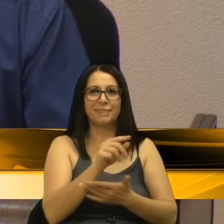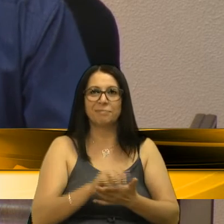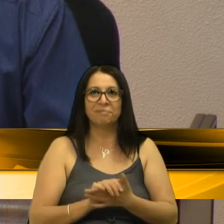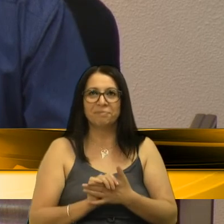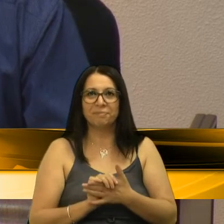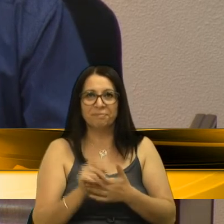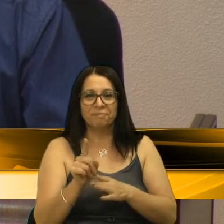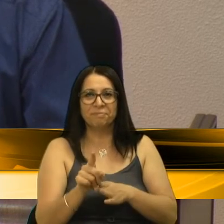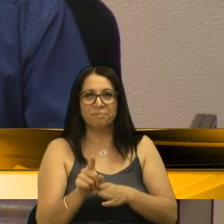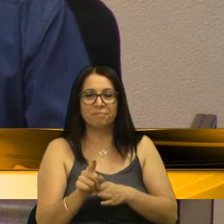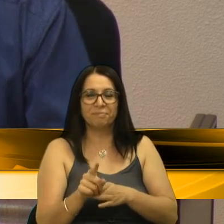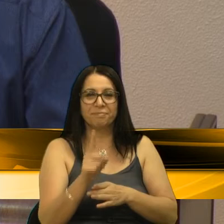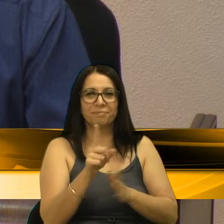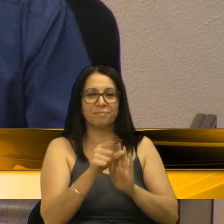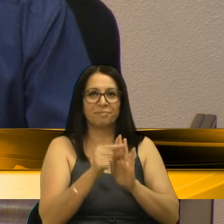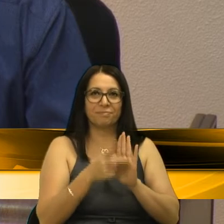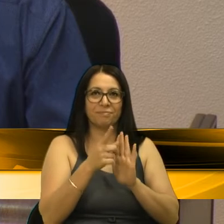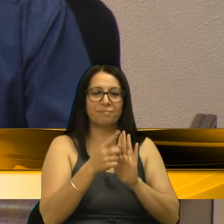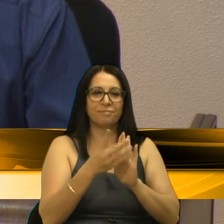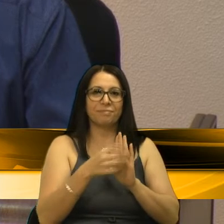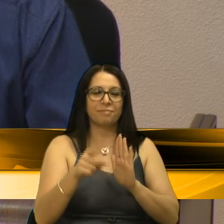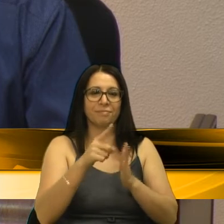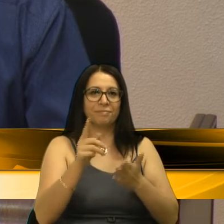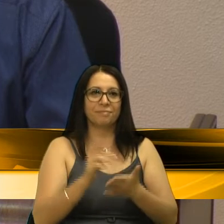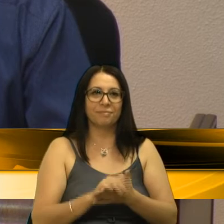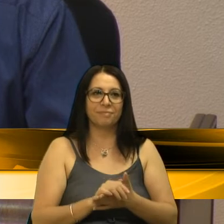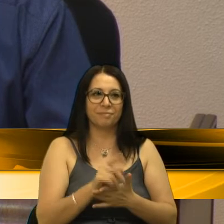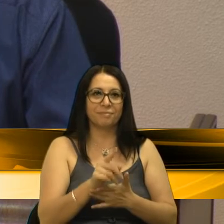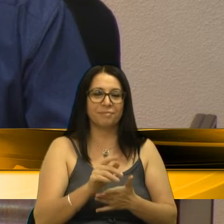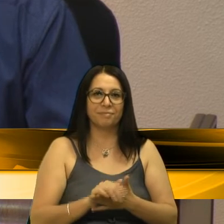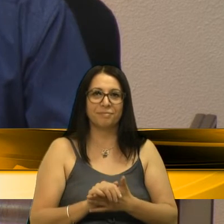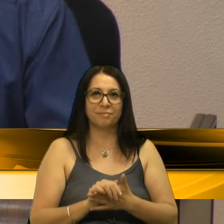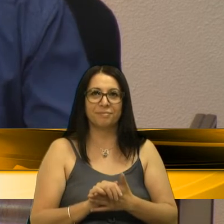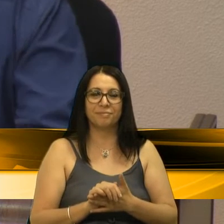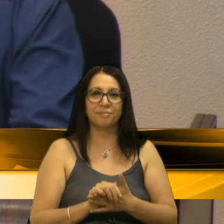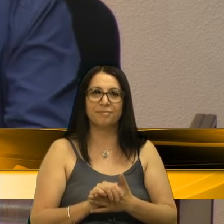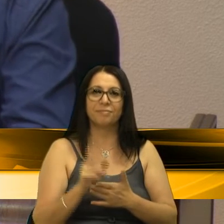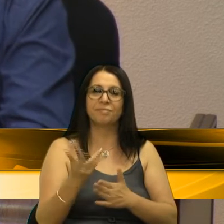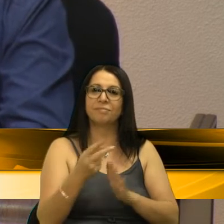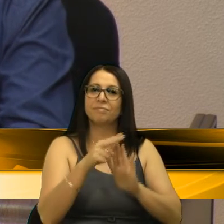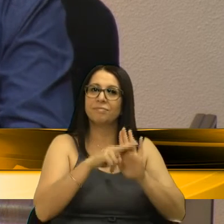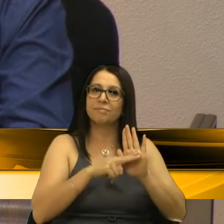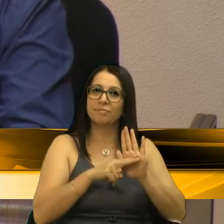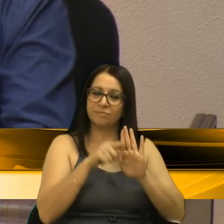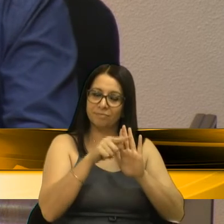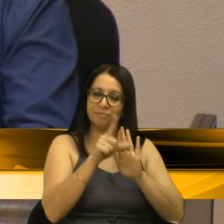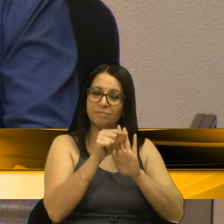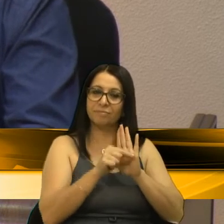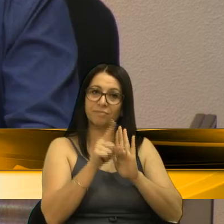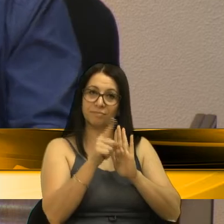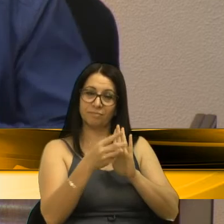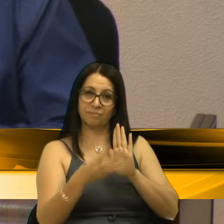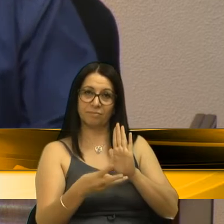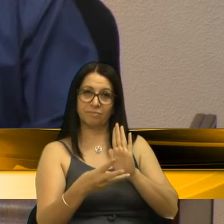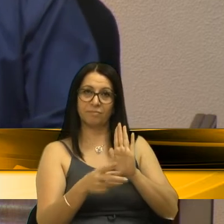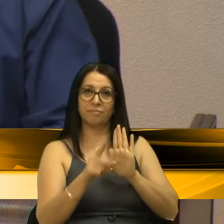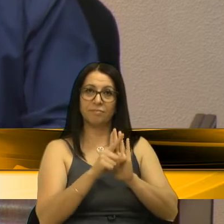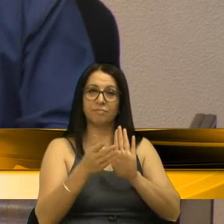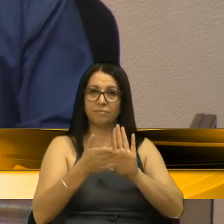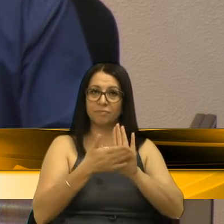Artigo 14. Os Conselhos Locais de Saúde serão criados de acordo com distritos sanitários, nos termos do disposto do artigo 13, a serem propostos